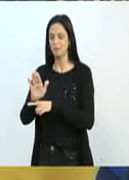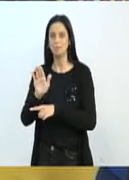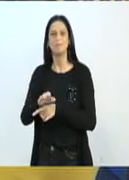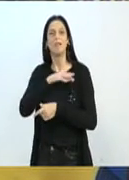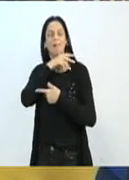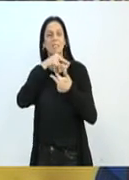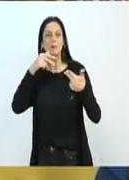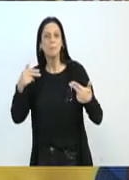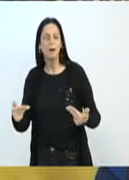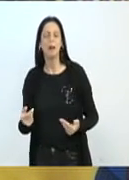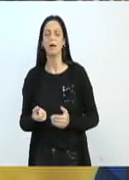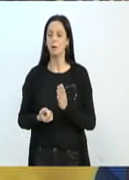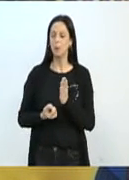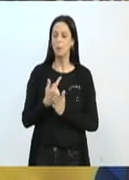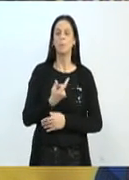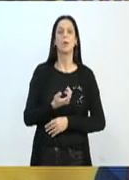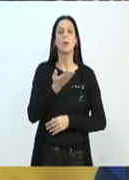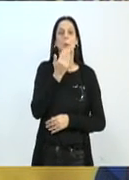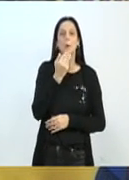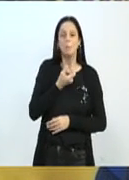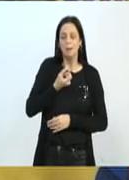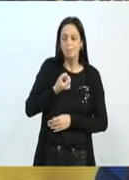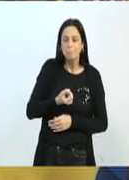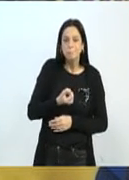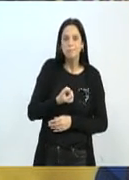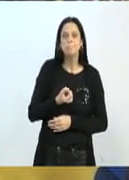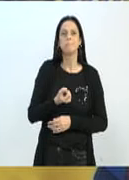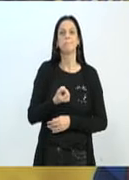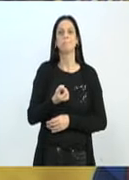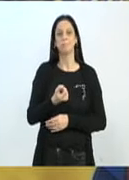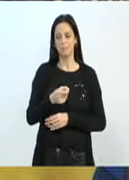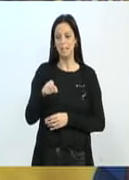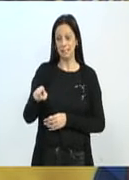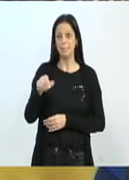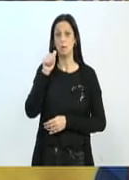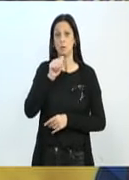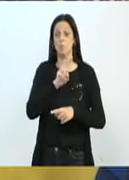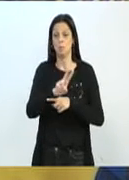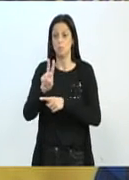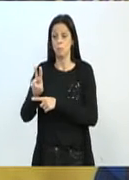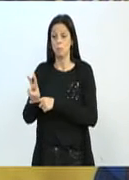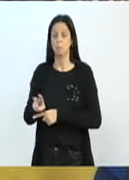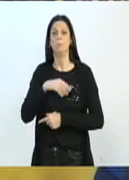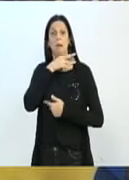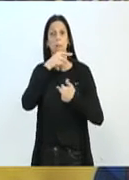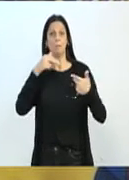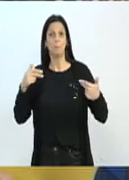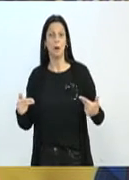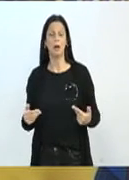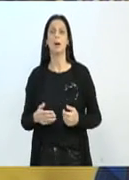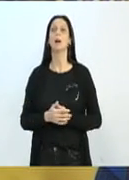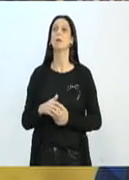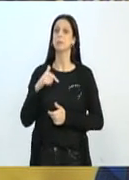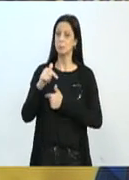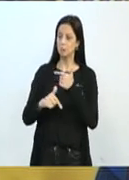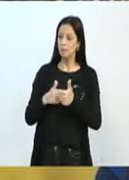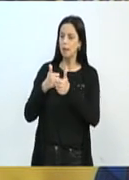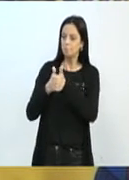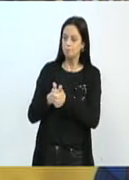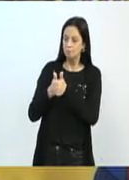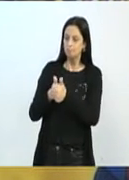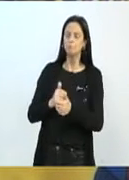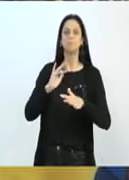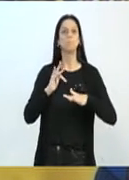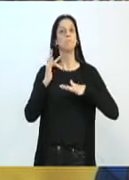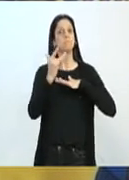em ração em serviços que a protetora Cristiane Romualdo desempenha e eu acompanho o trabalho dela também